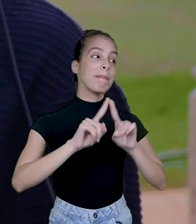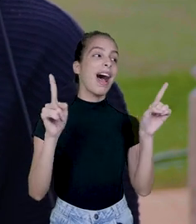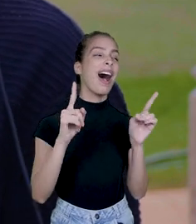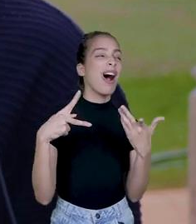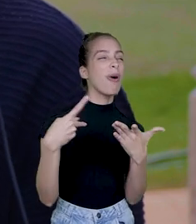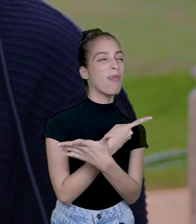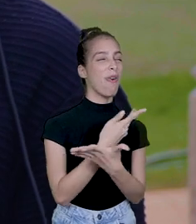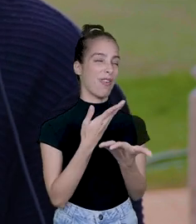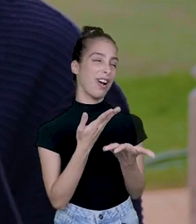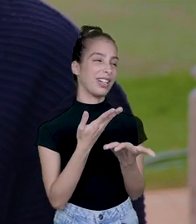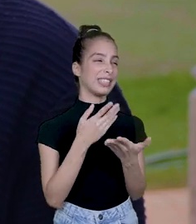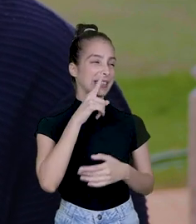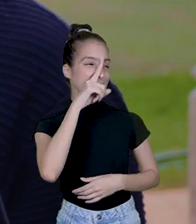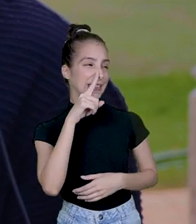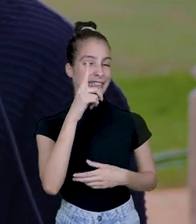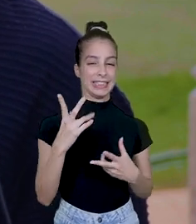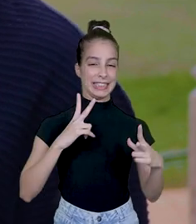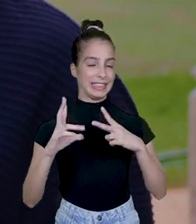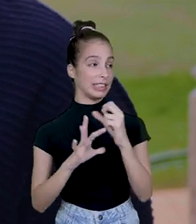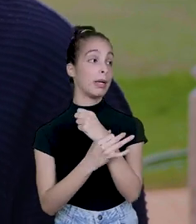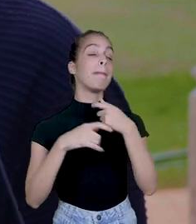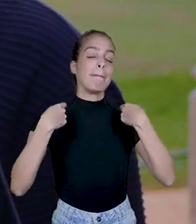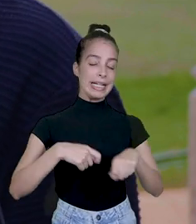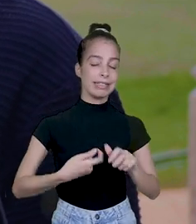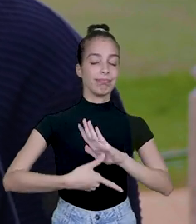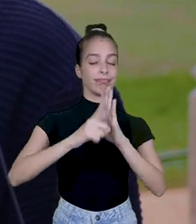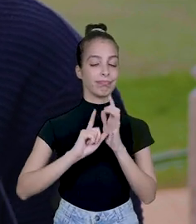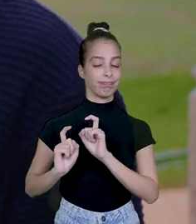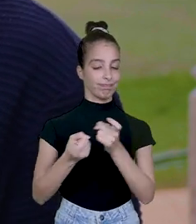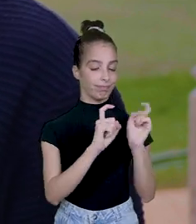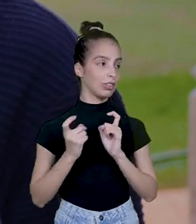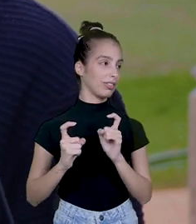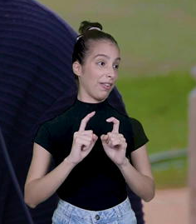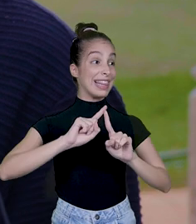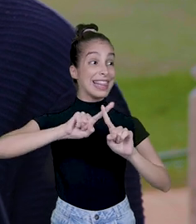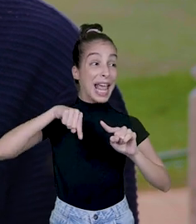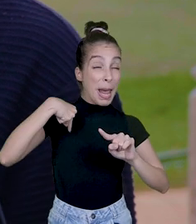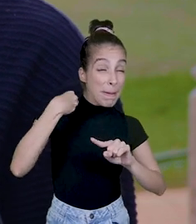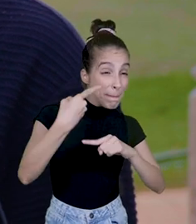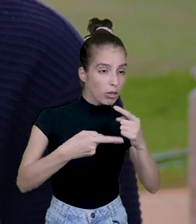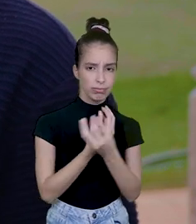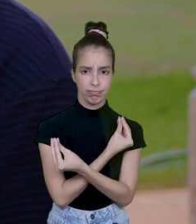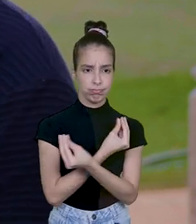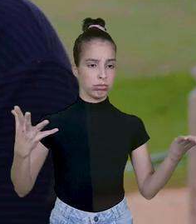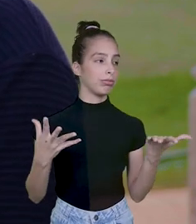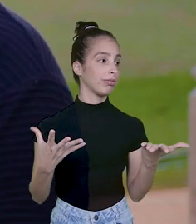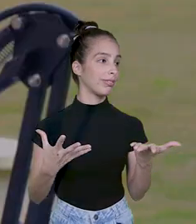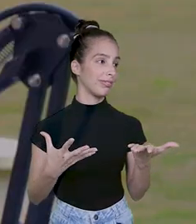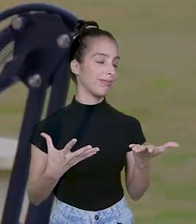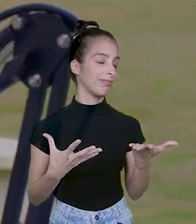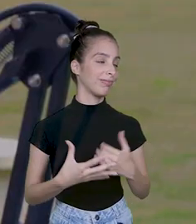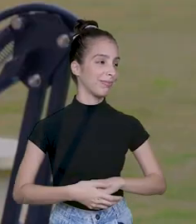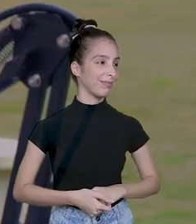riscos das questões de privacidade é preciso ter uma discussão Inicial antes da gente começar adotar institucionalmente